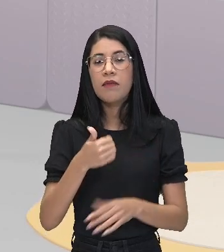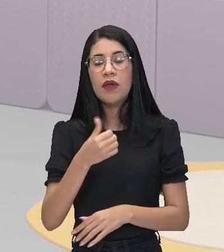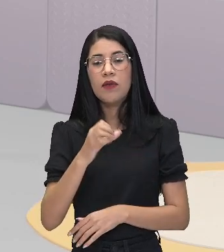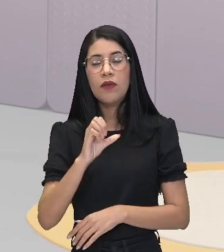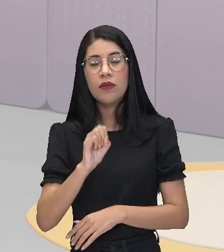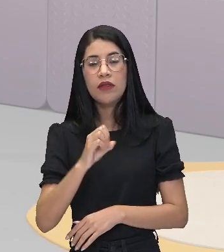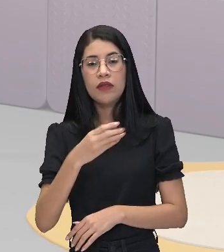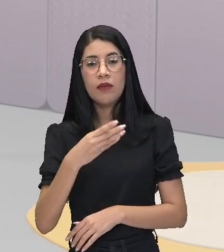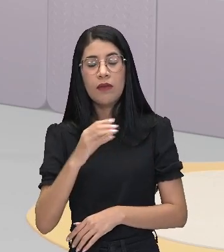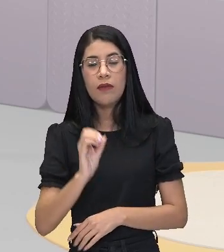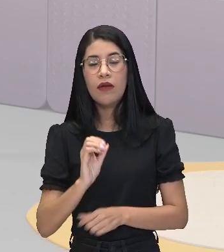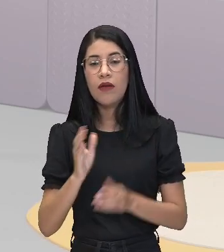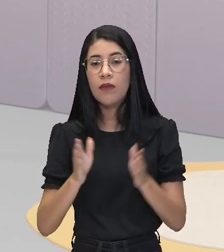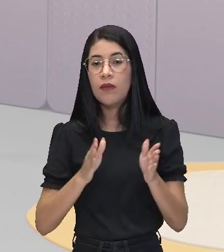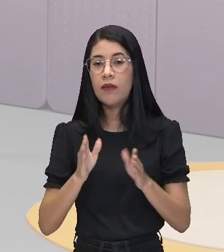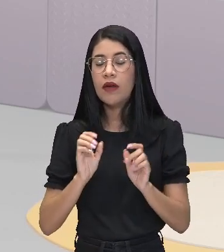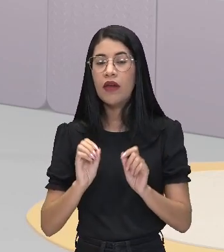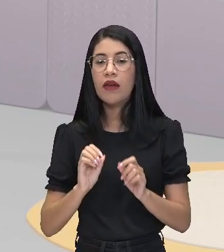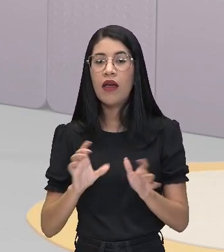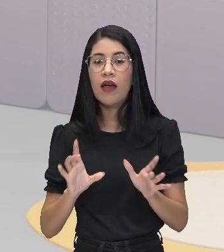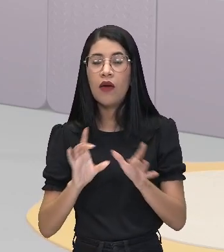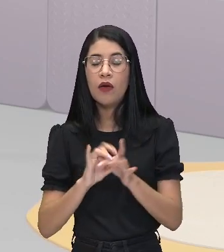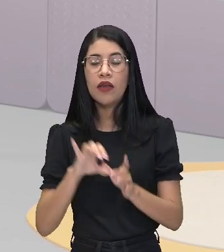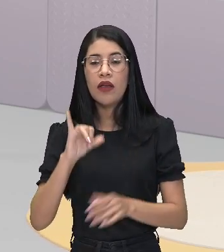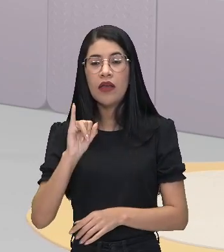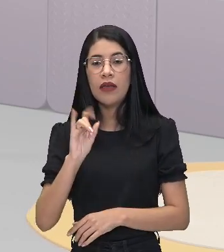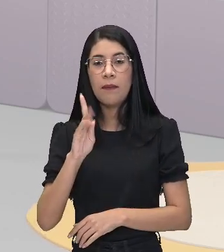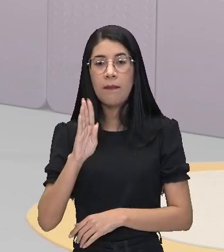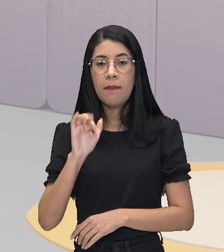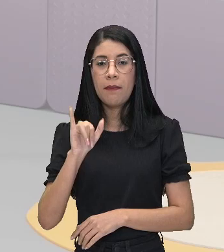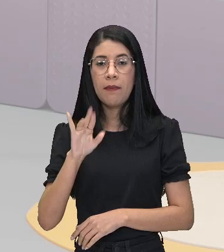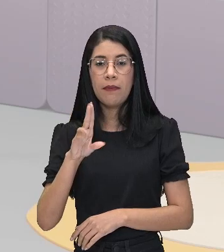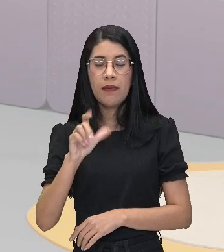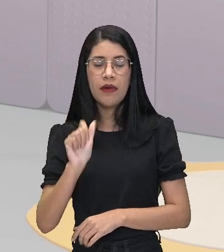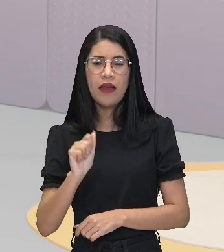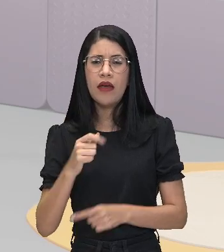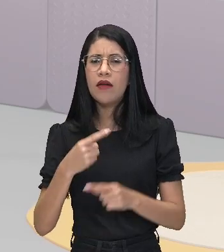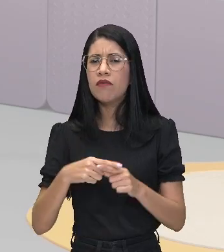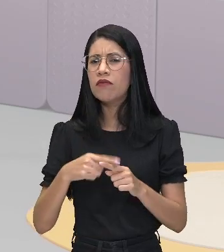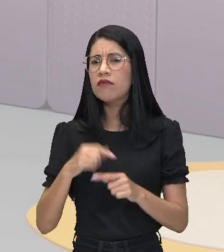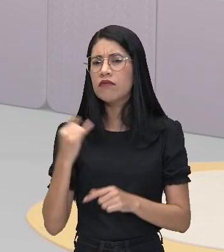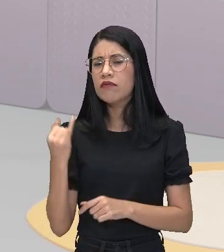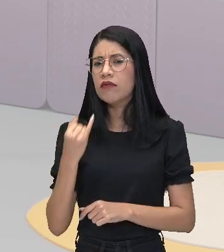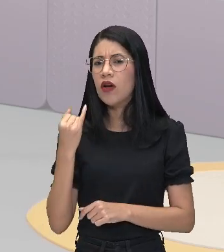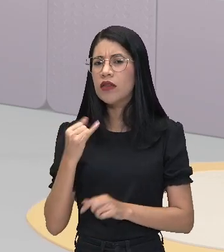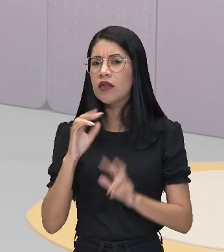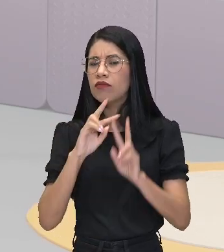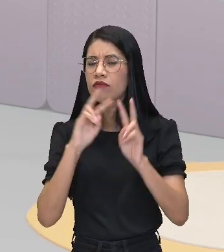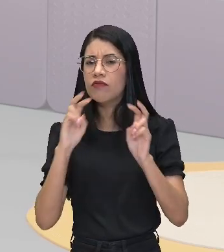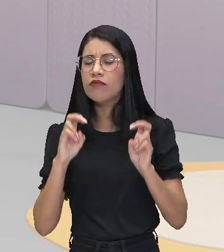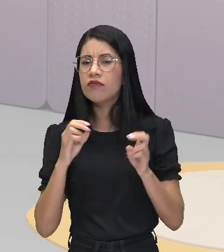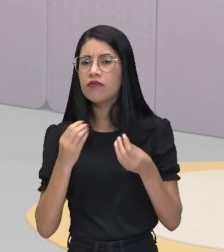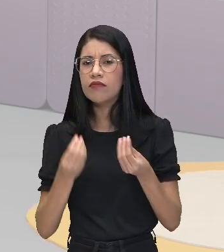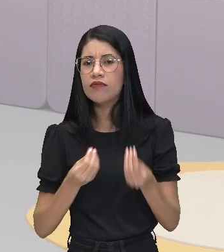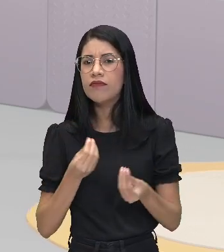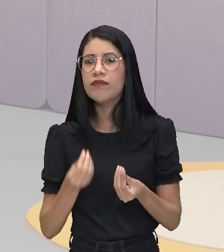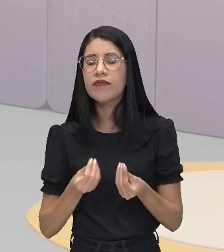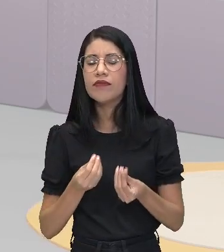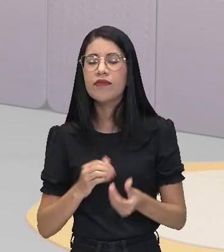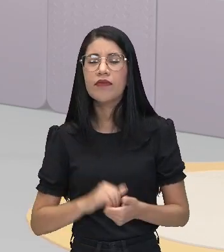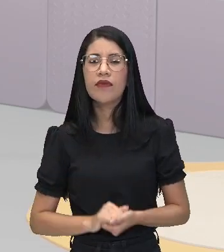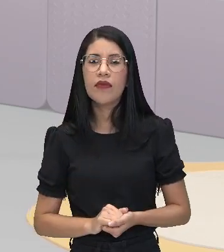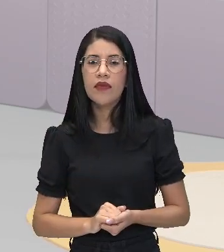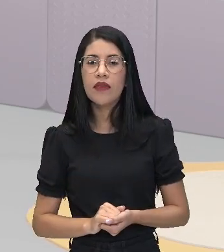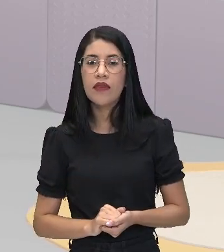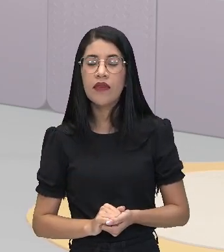gente conhece como União Ibérica. Professor, por que isso é importante para a gente entender a expansão territorial brasileira?